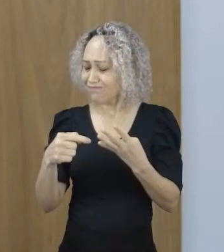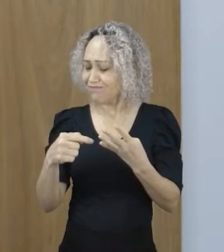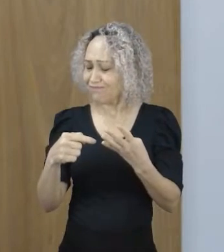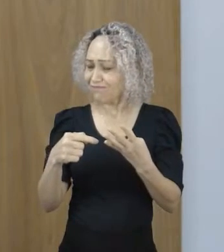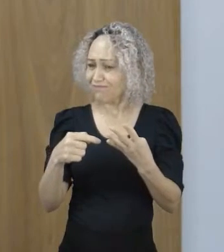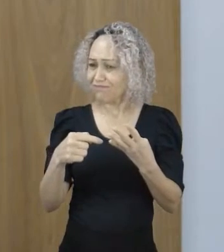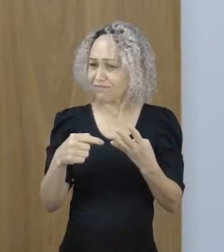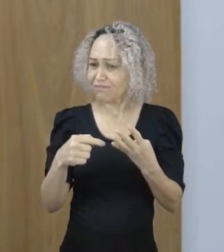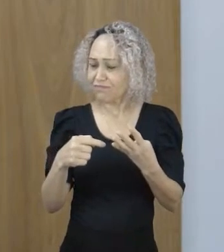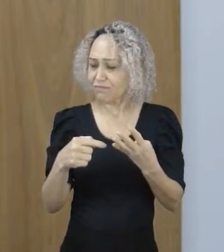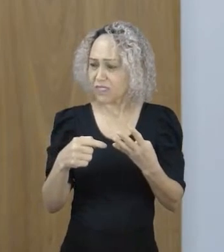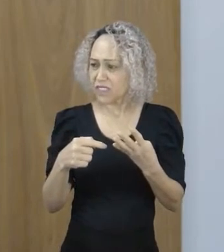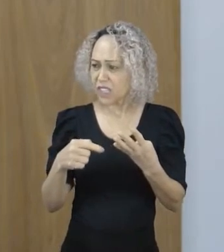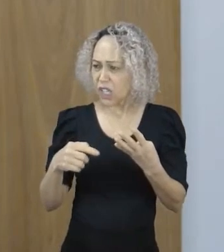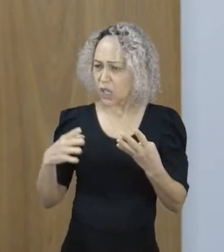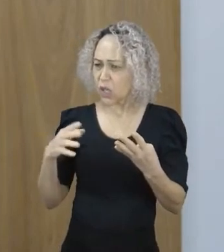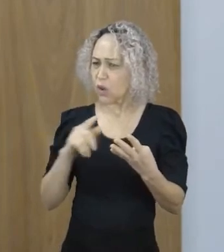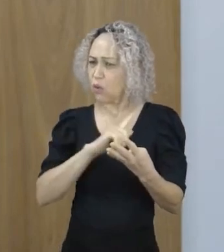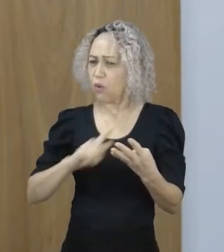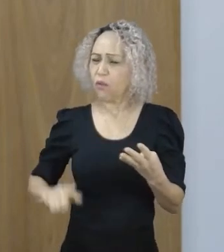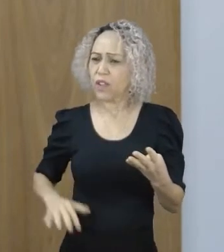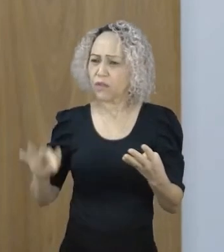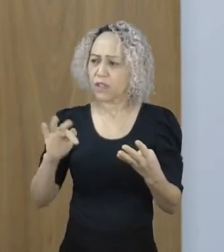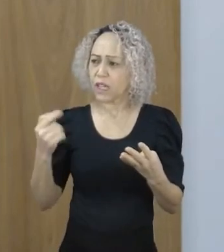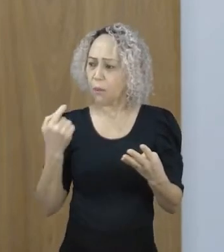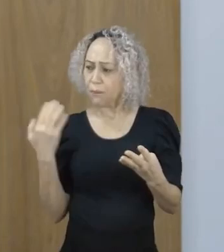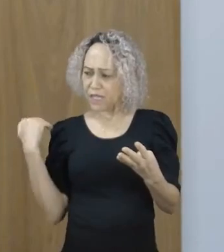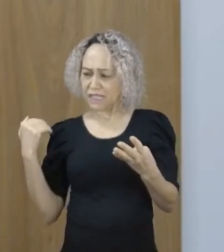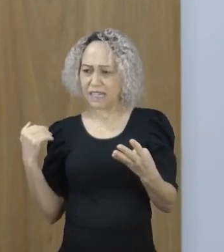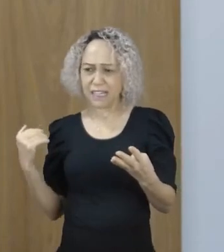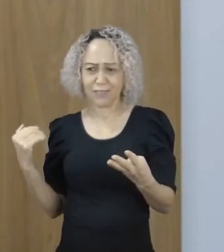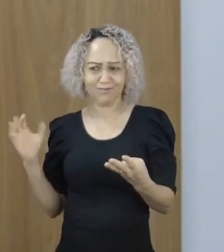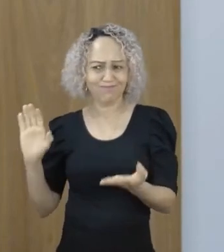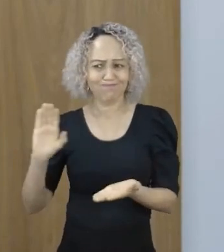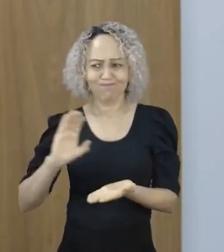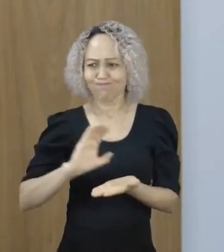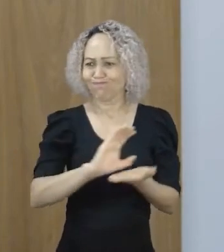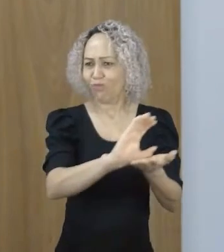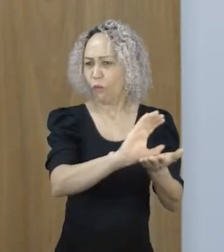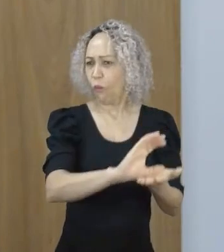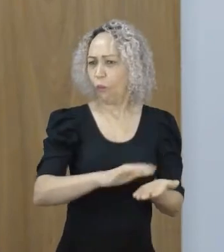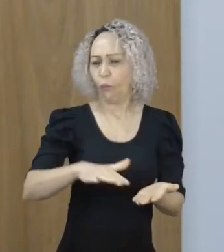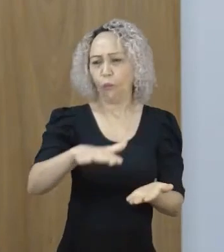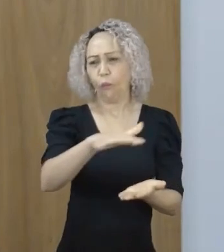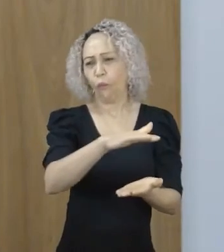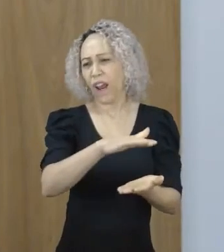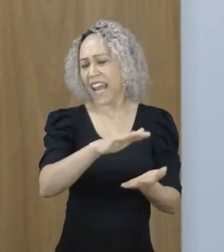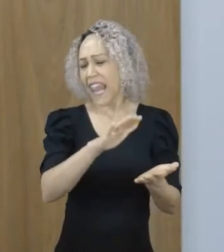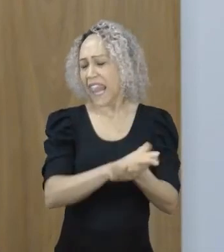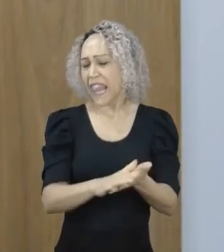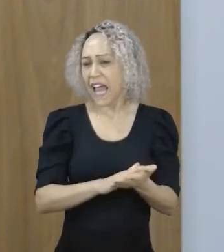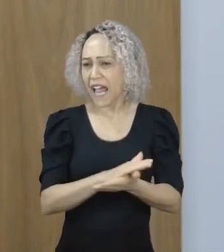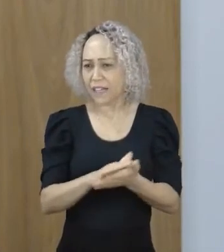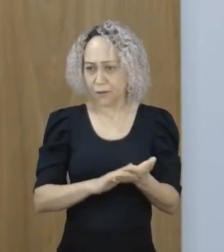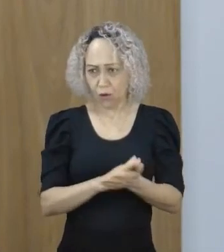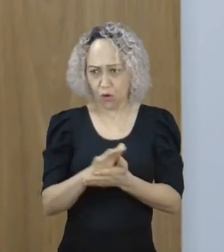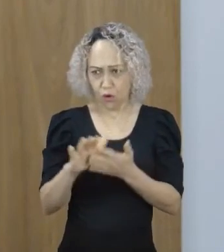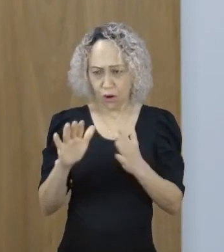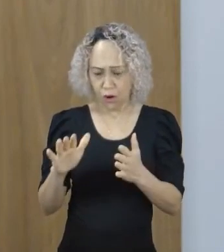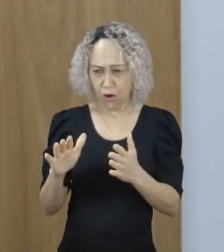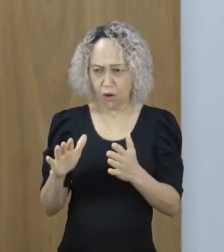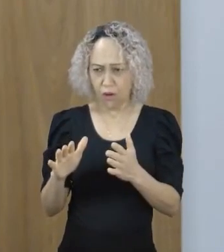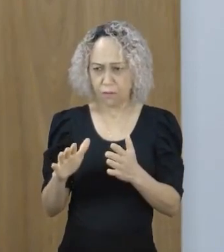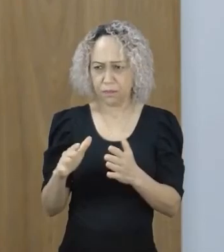da Bahia, 8 grandes hospitais regionais estavam somente com financiamento estadual. 27